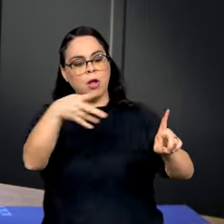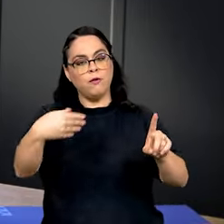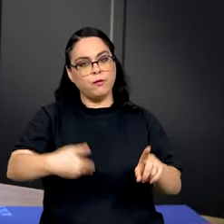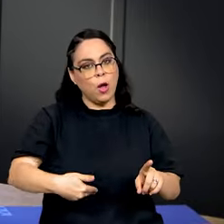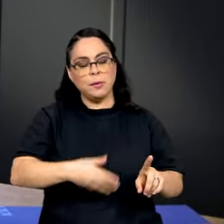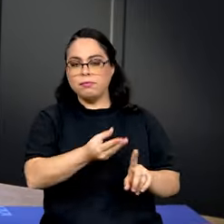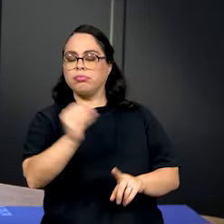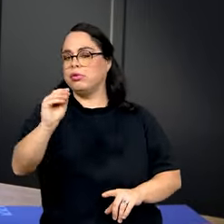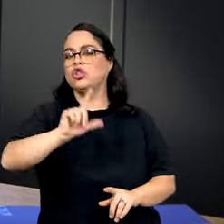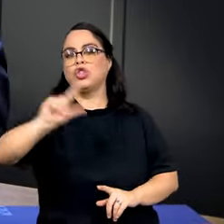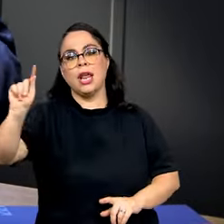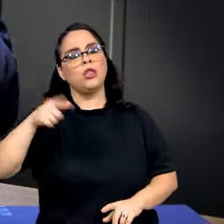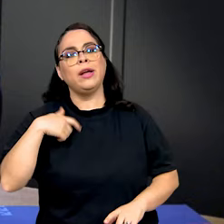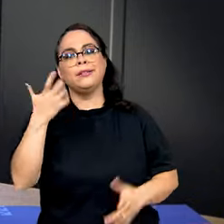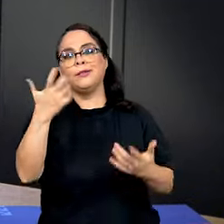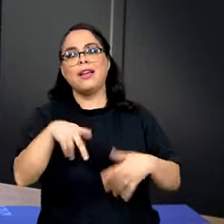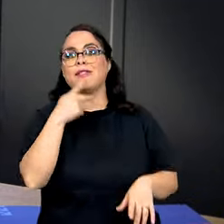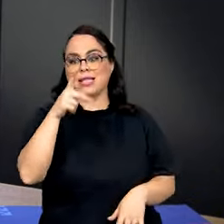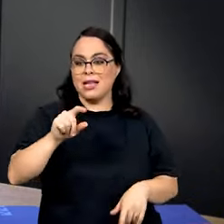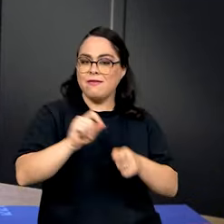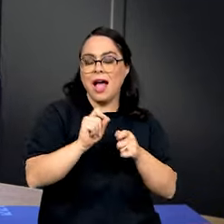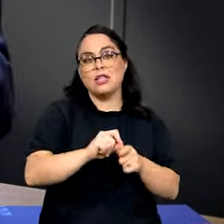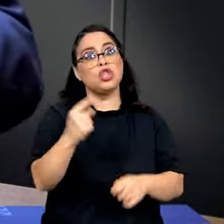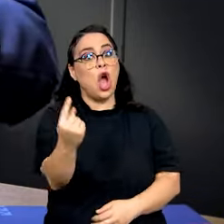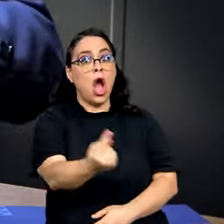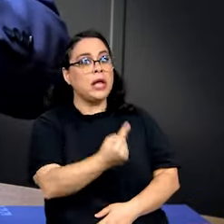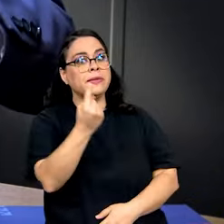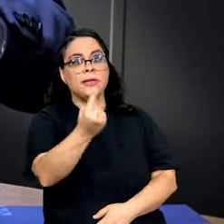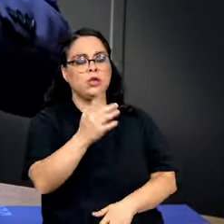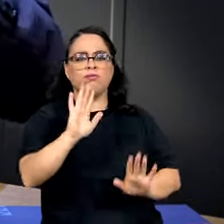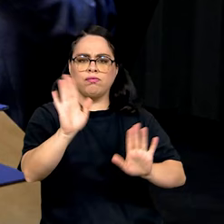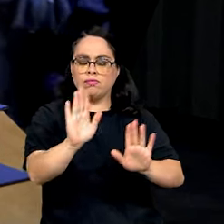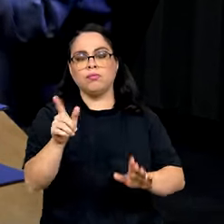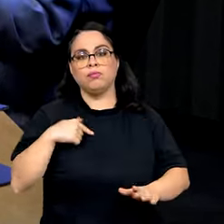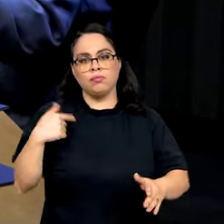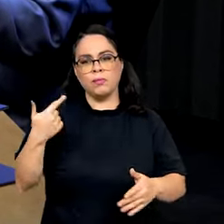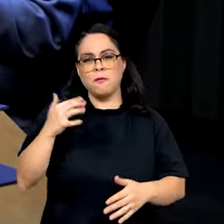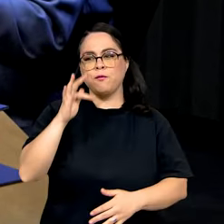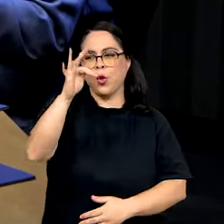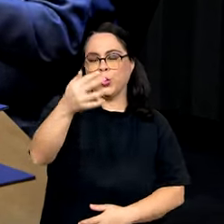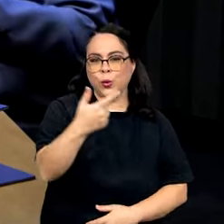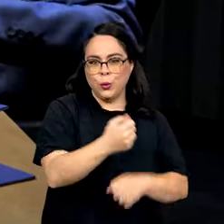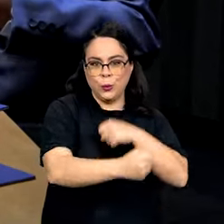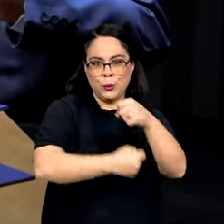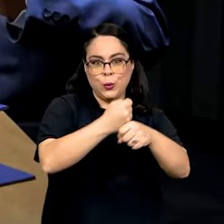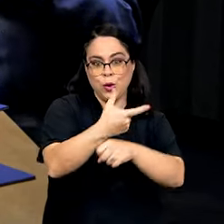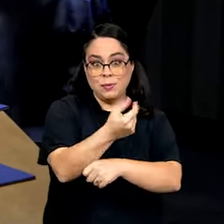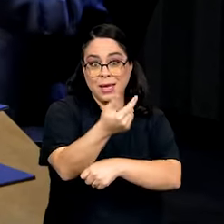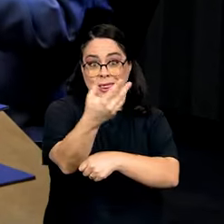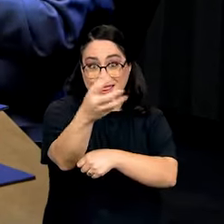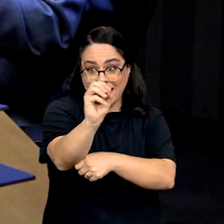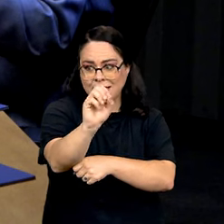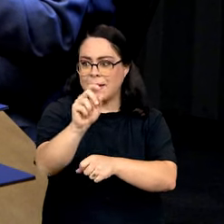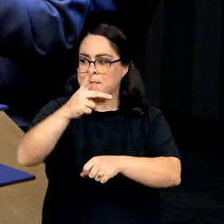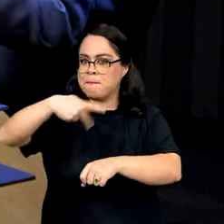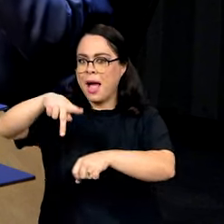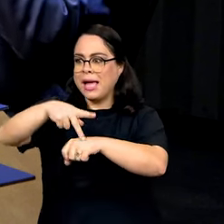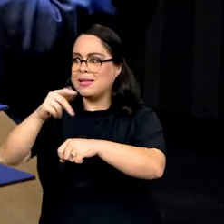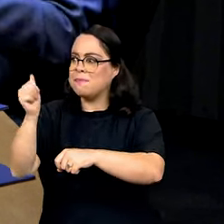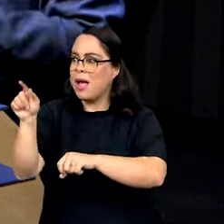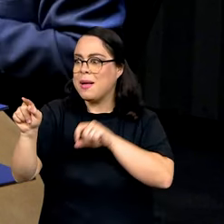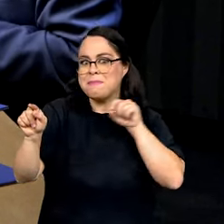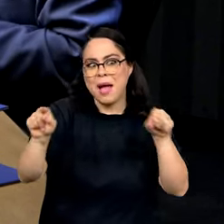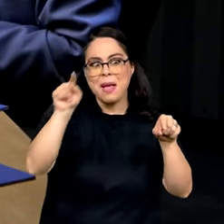do mapa da fome mas não queremos fazer isso sozinho queremos chegar em 2030 com outras regiões do